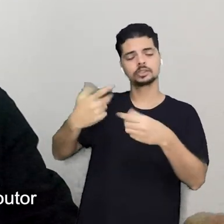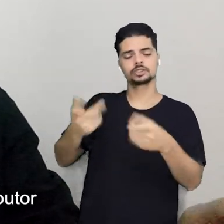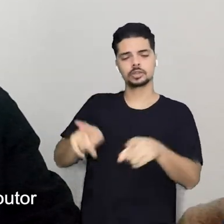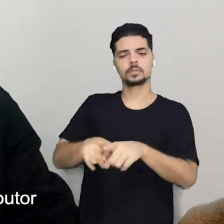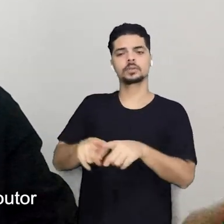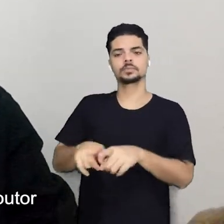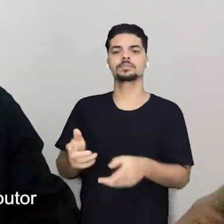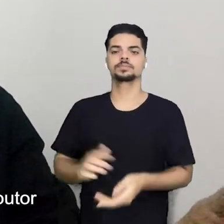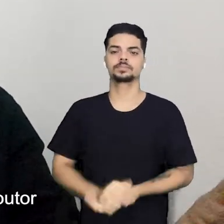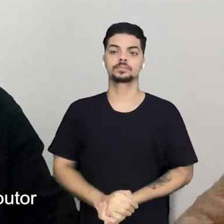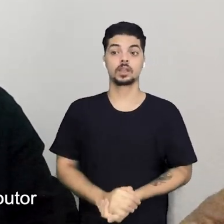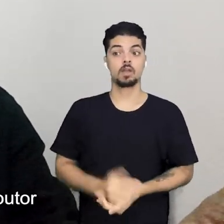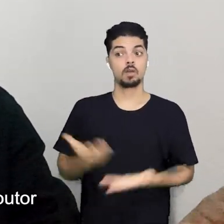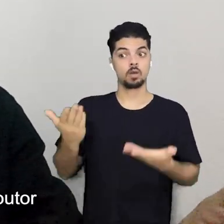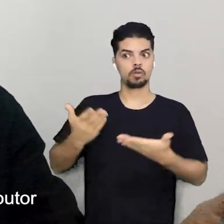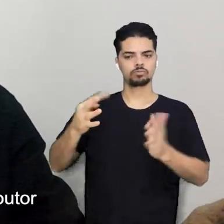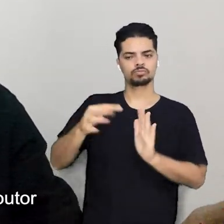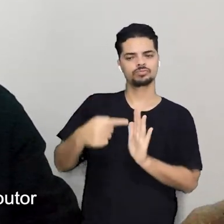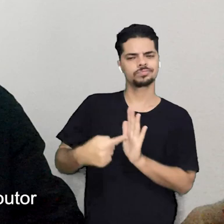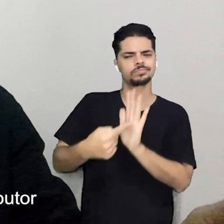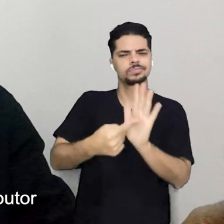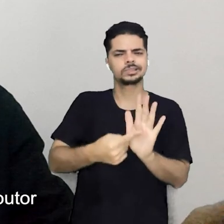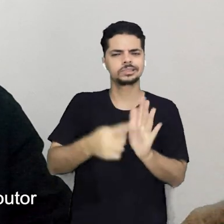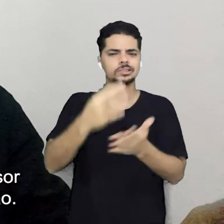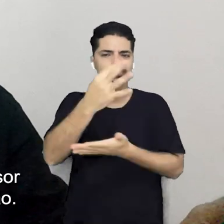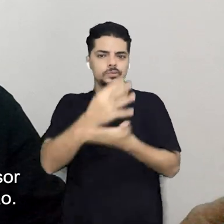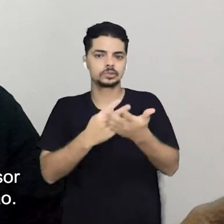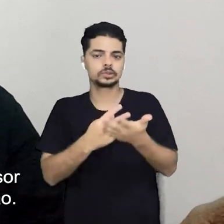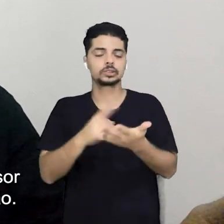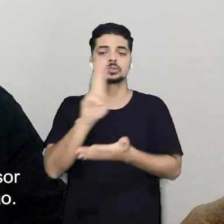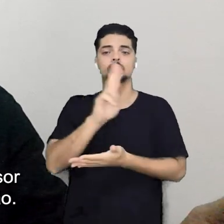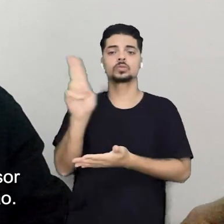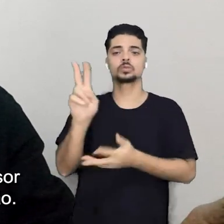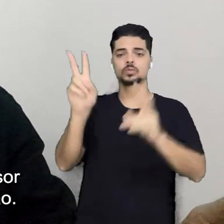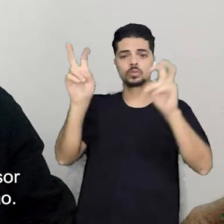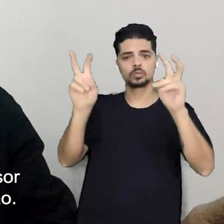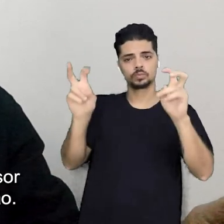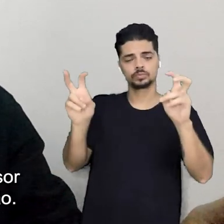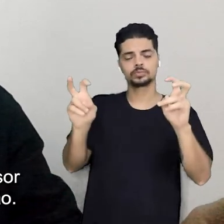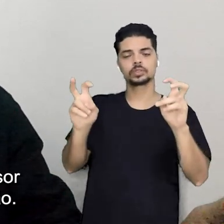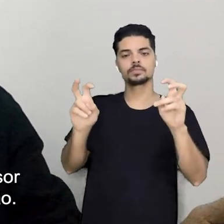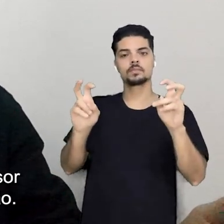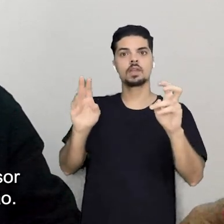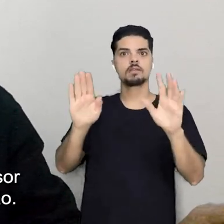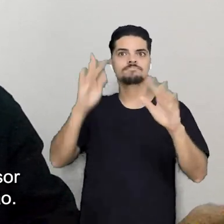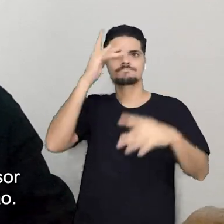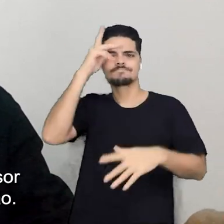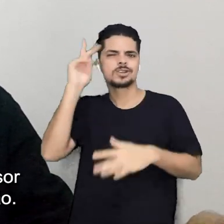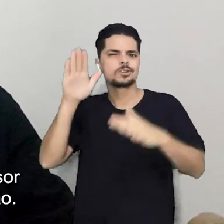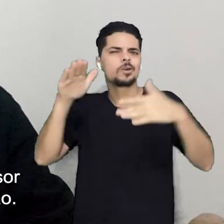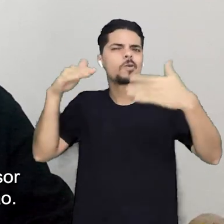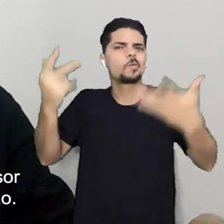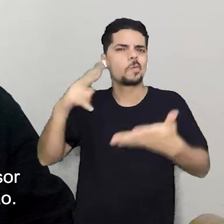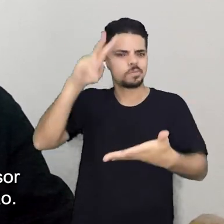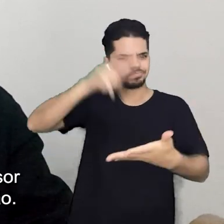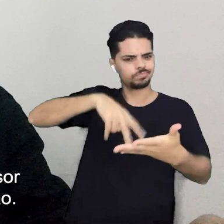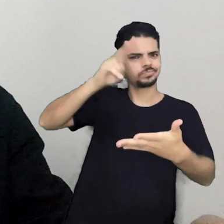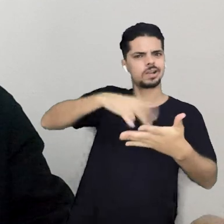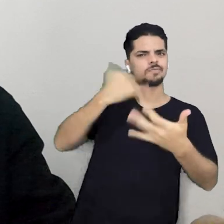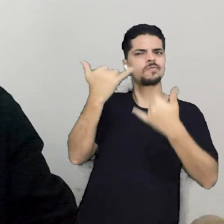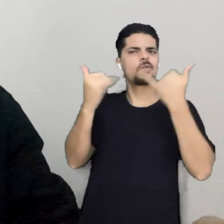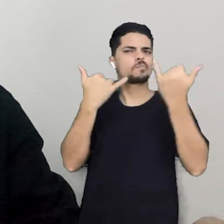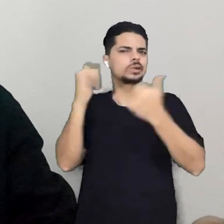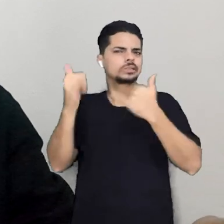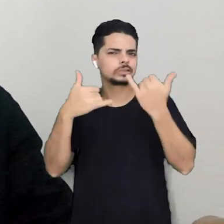apresentar o texto Quem Lê Tanta Notícia, do professor doutor Marcelo Cheche Galbis, que é professor da Universidade Estadual do